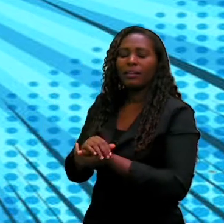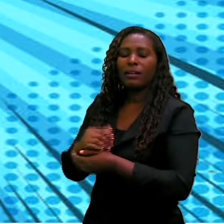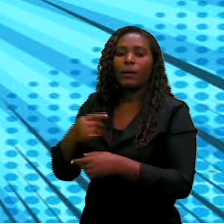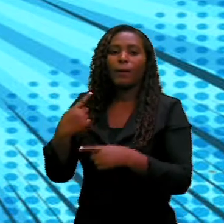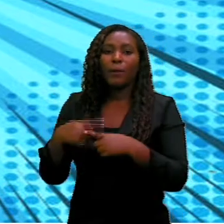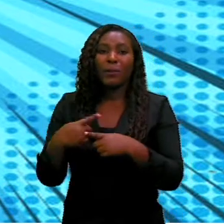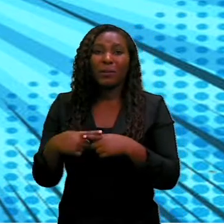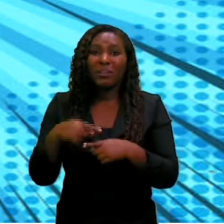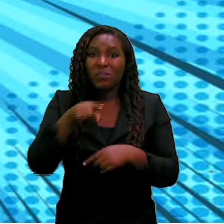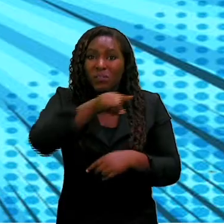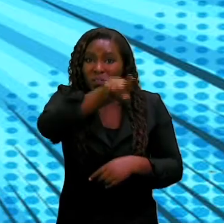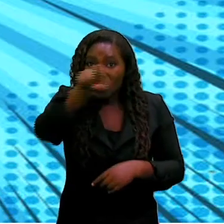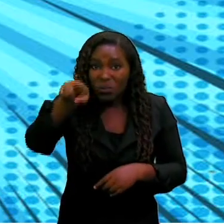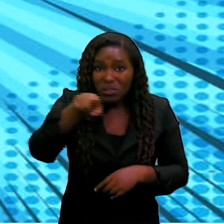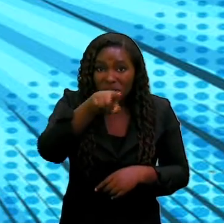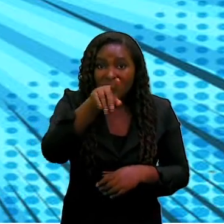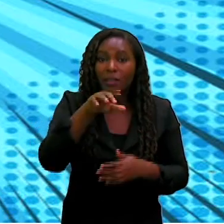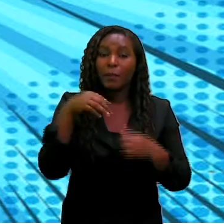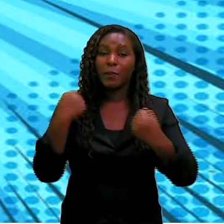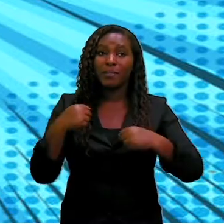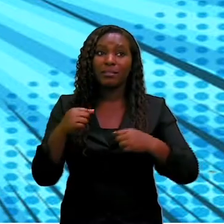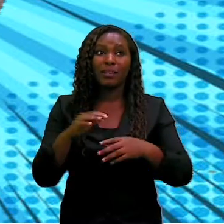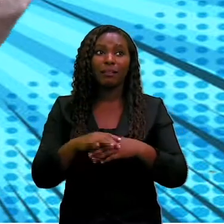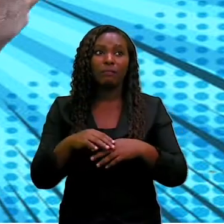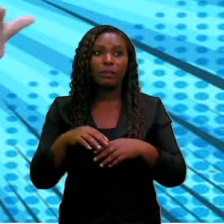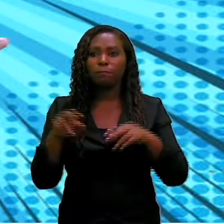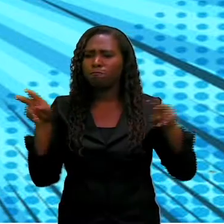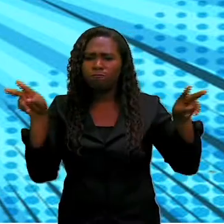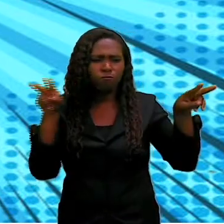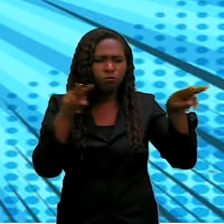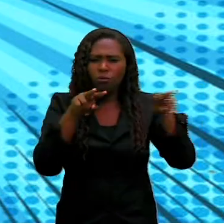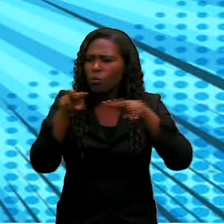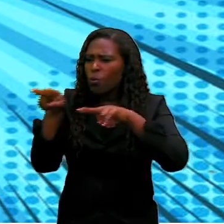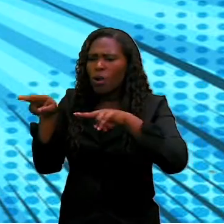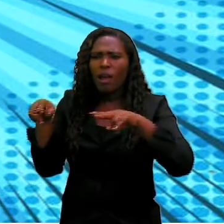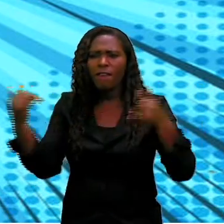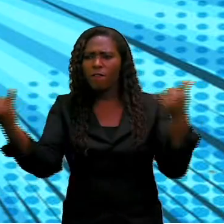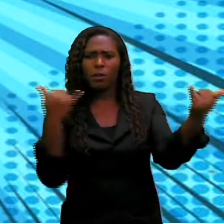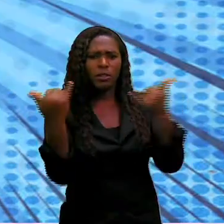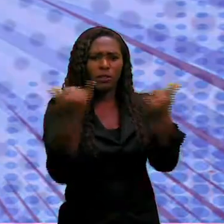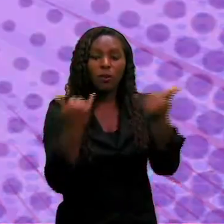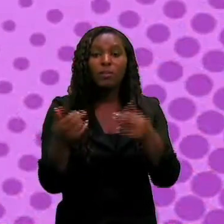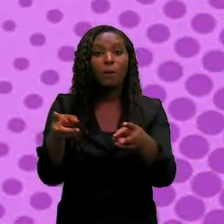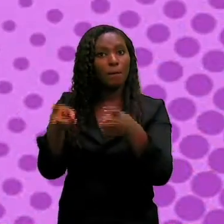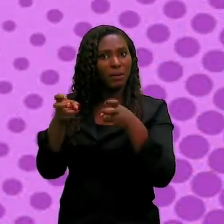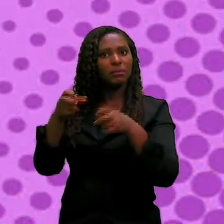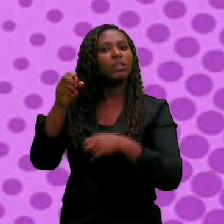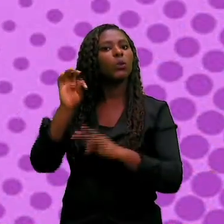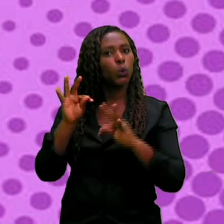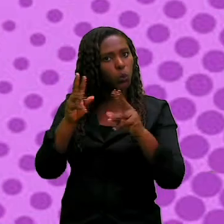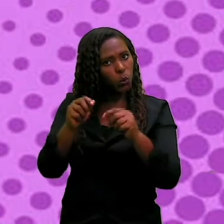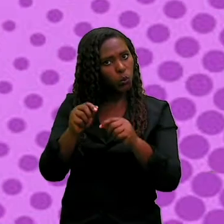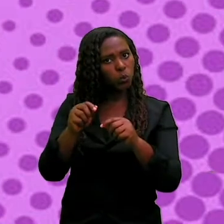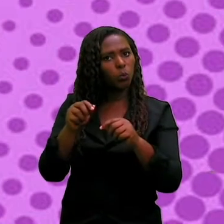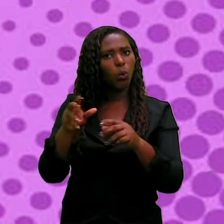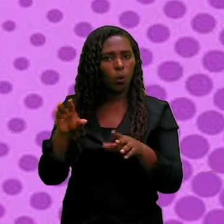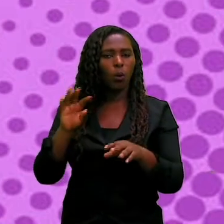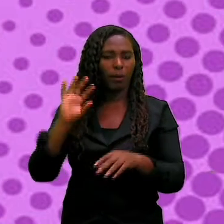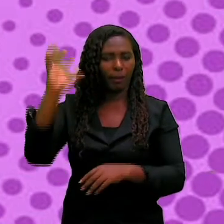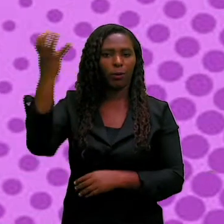de analisar uma charge. Então, prestem atenção em tudo que acontece em volta de vocês, certo? E